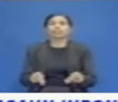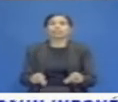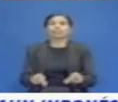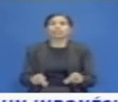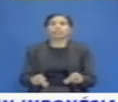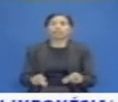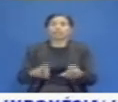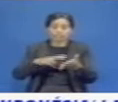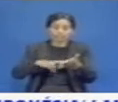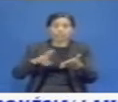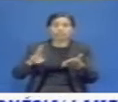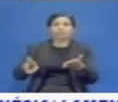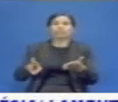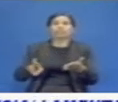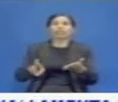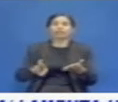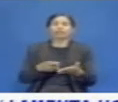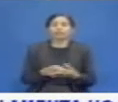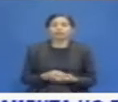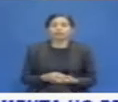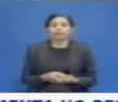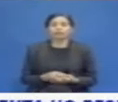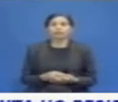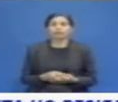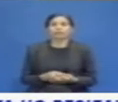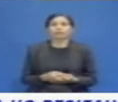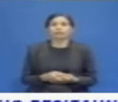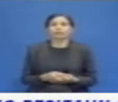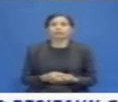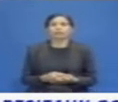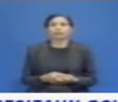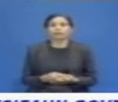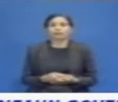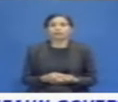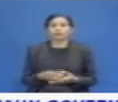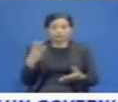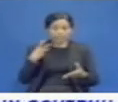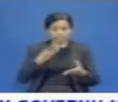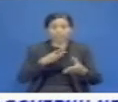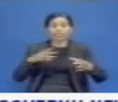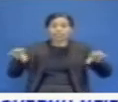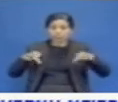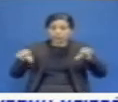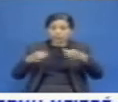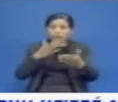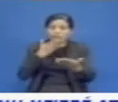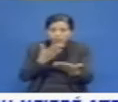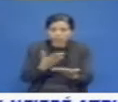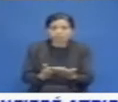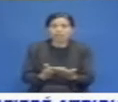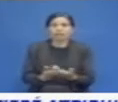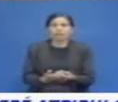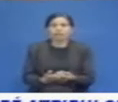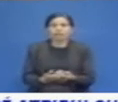precisa resistir, mas que e tenha bens móveis e imóveis,